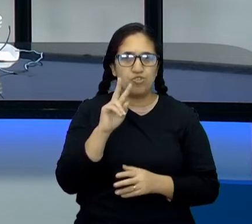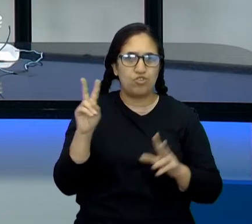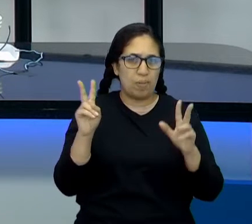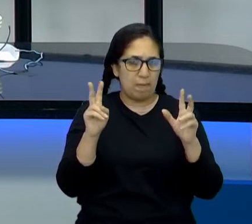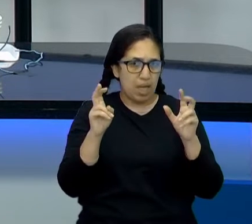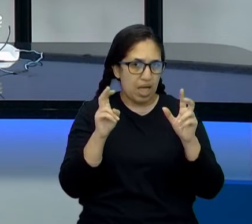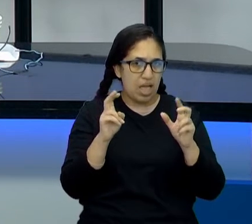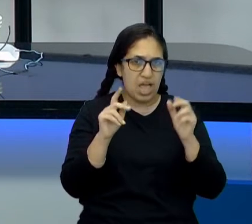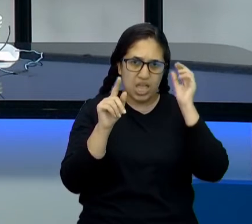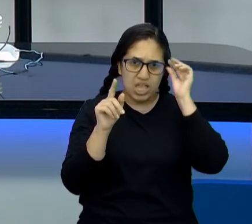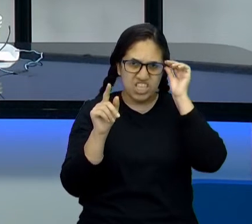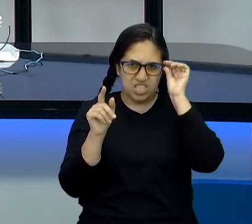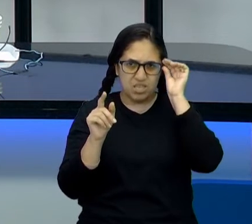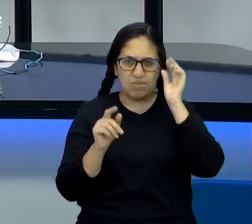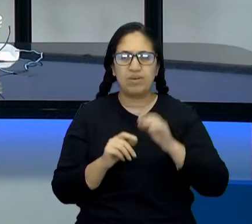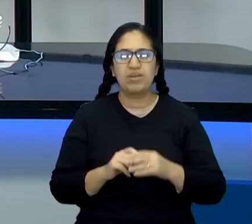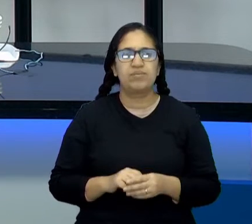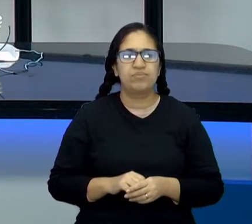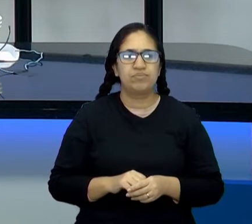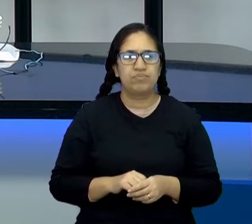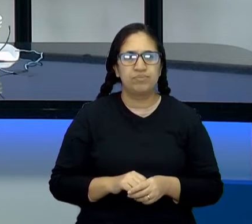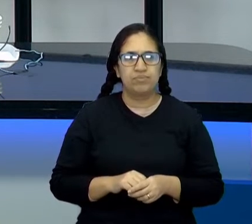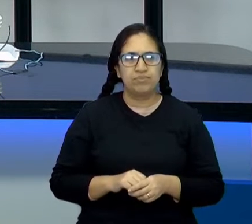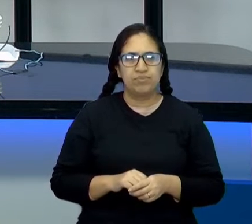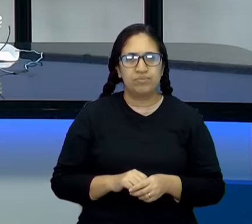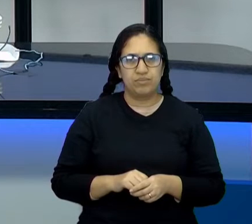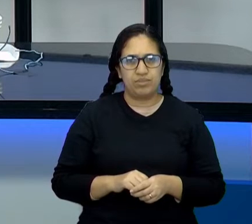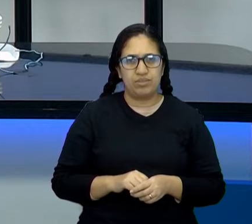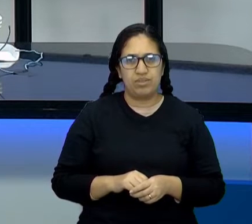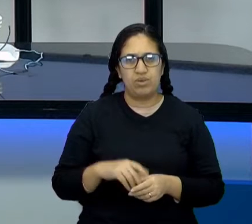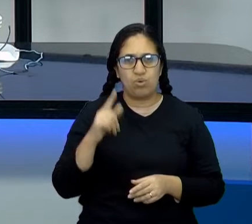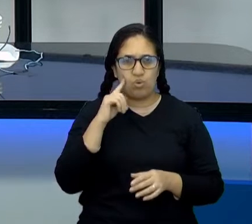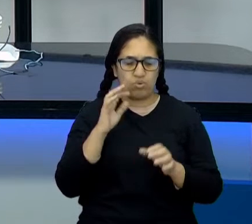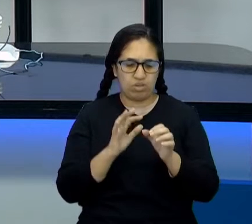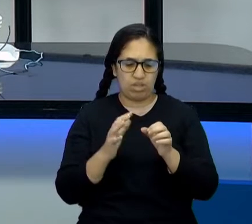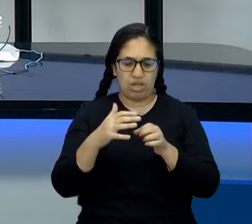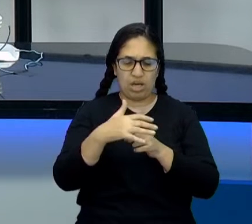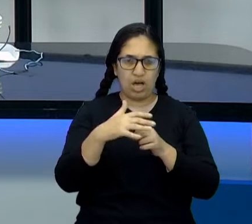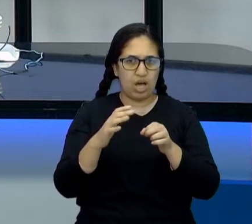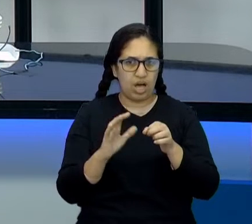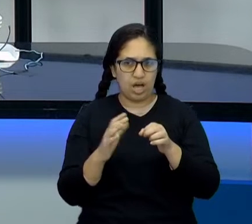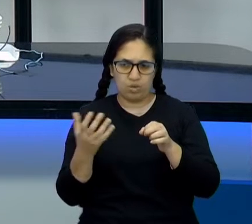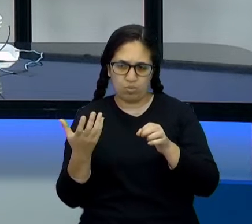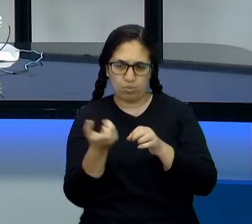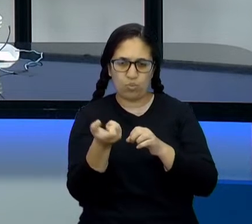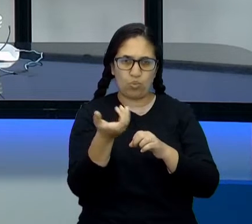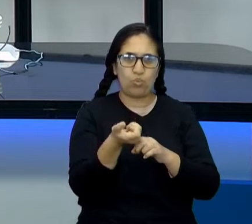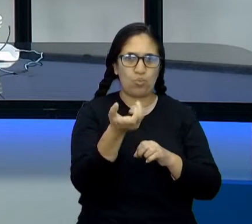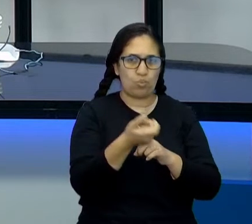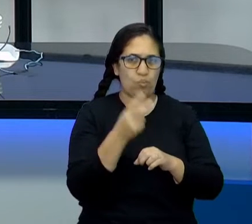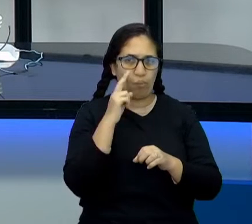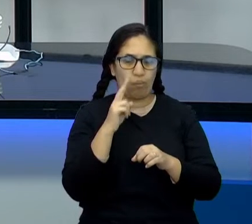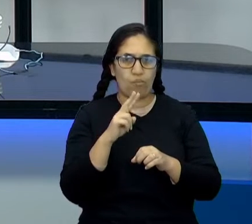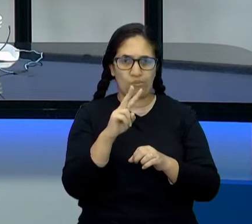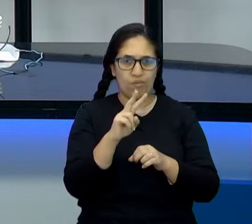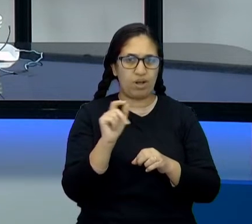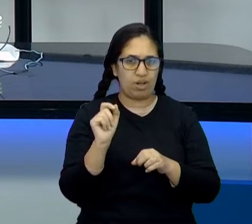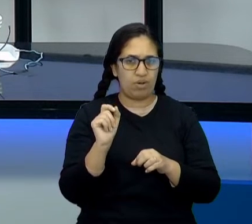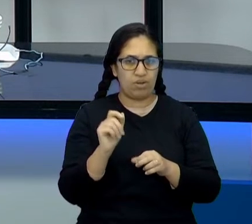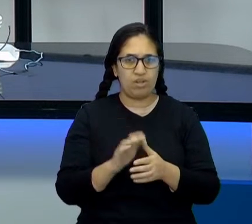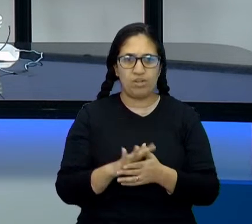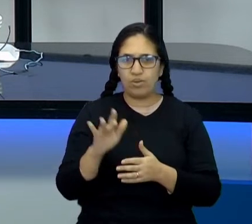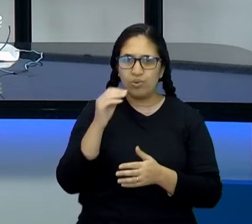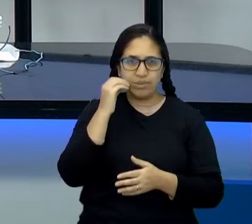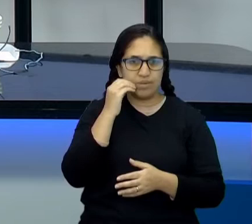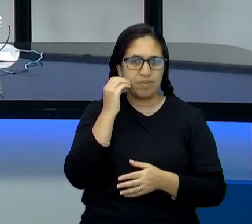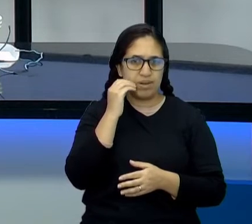enxergar essa propriedade de que o campo magnético a gente consegue verificar, eu vou fazer um